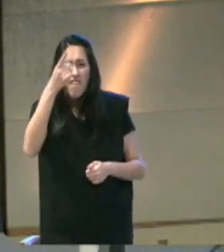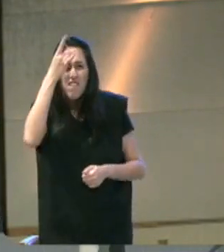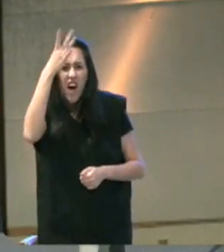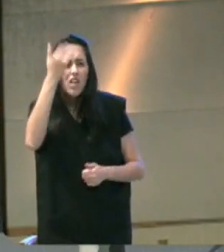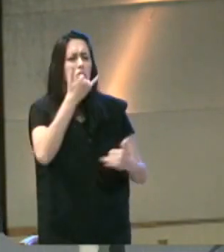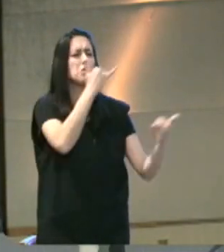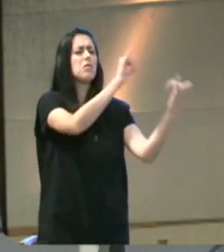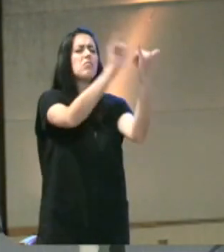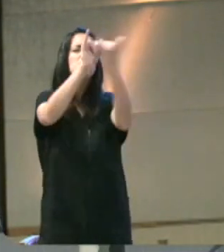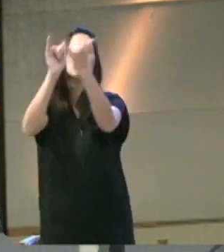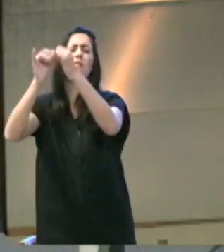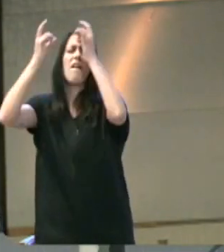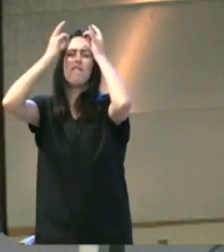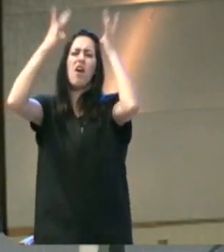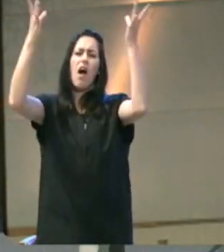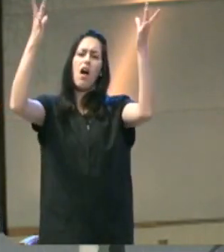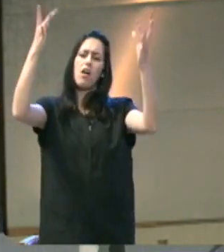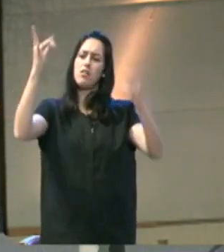perdoar.